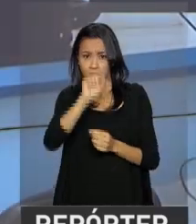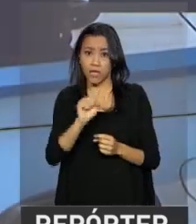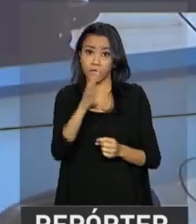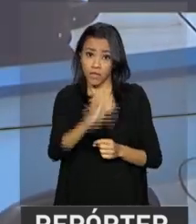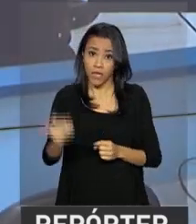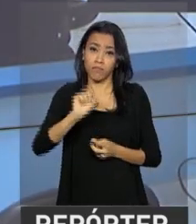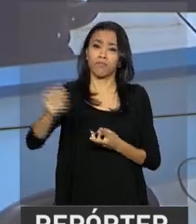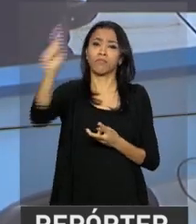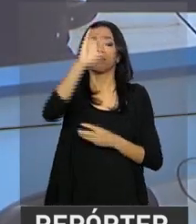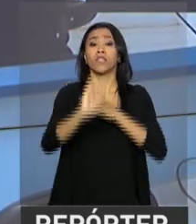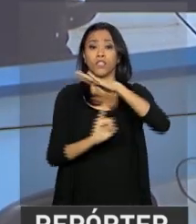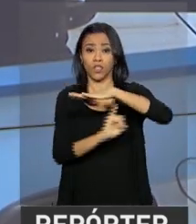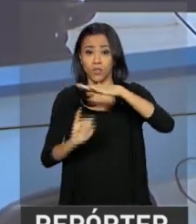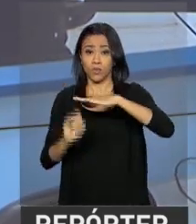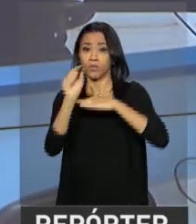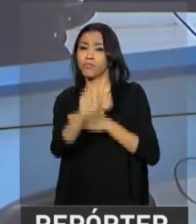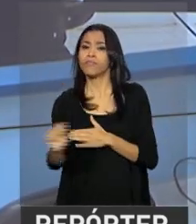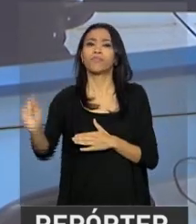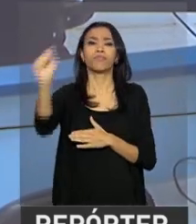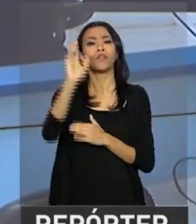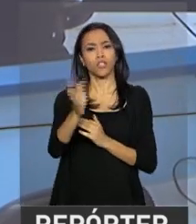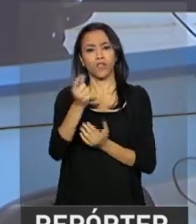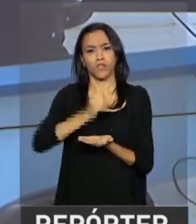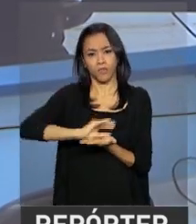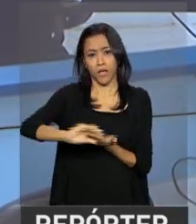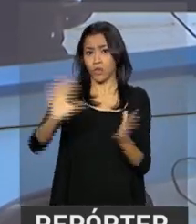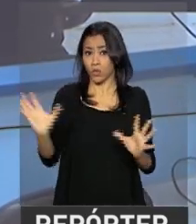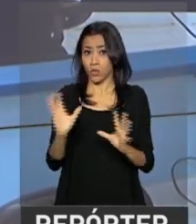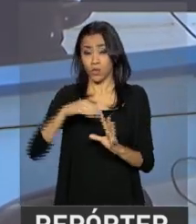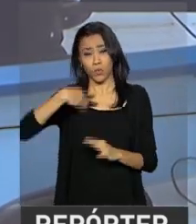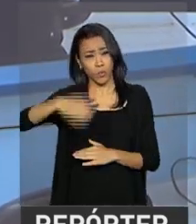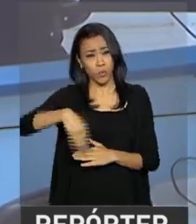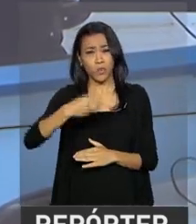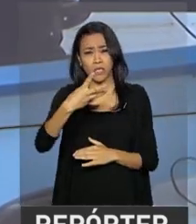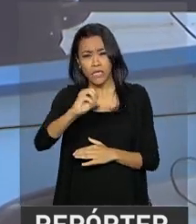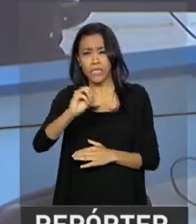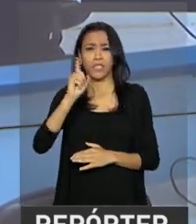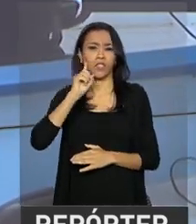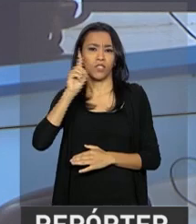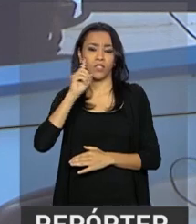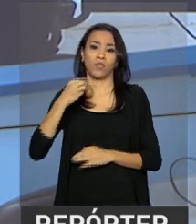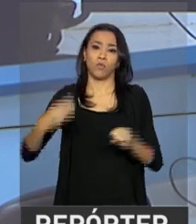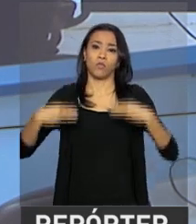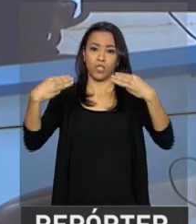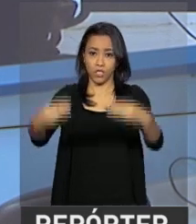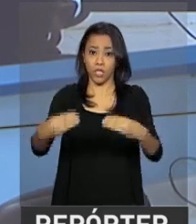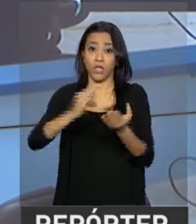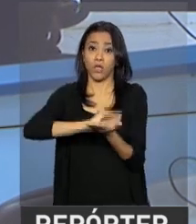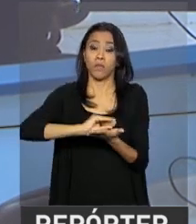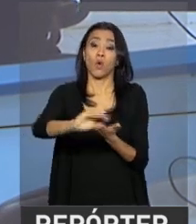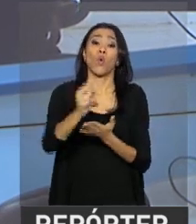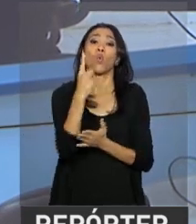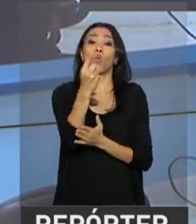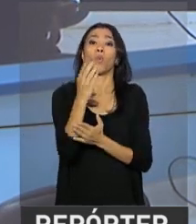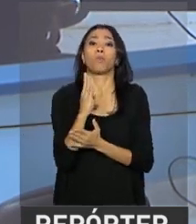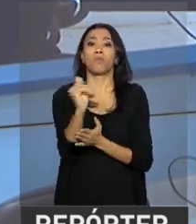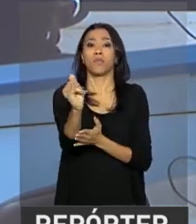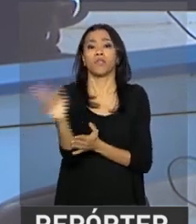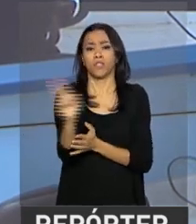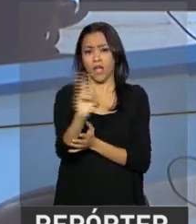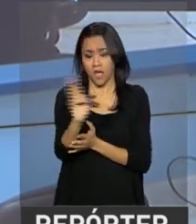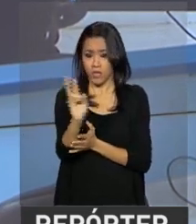Educação Profissional, Científica e Tecnológica. Ao todo, nos últimos 30 dias, o Ministério liberou 1 bilhão de reais